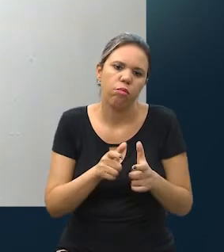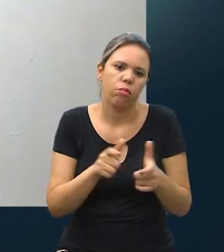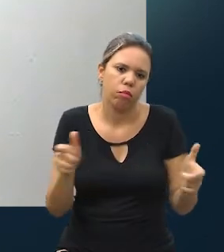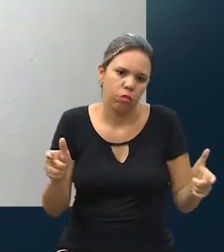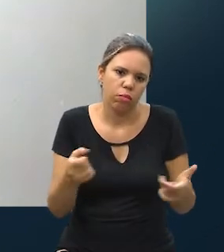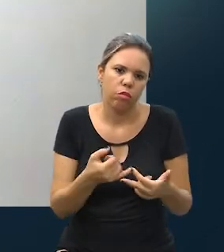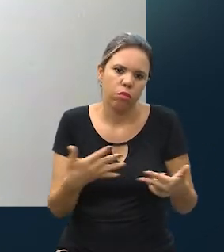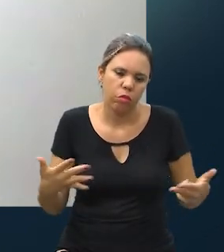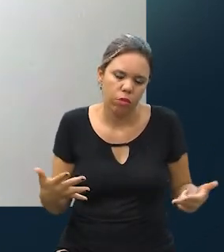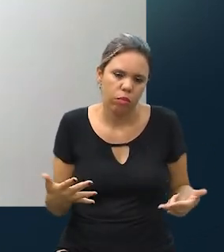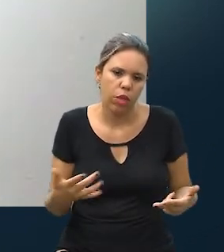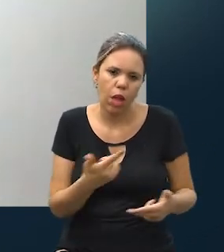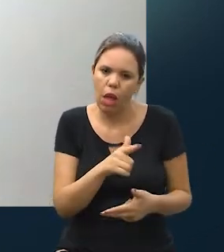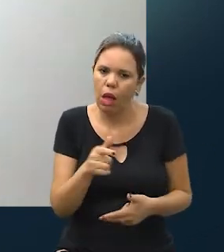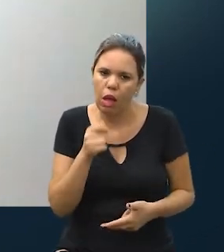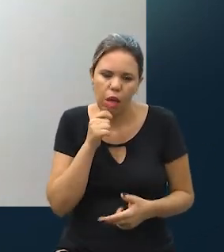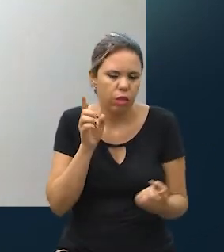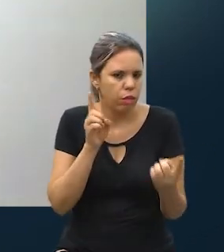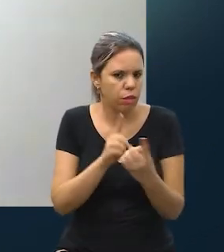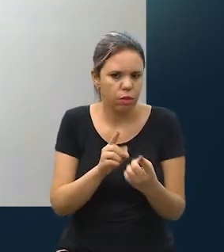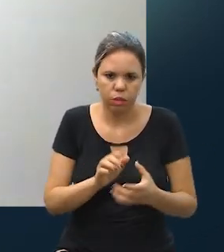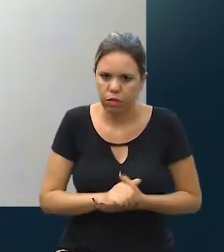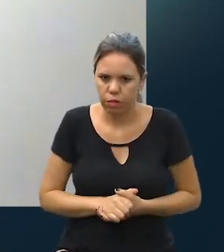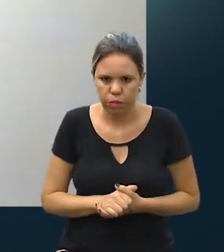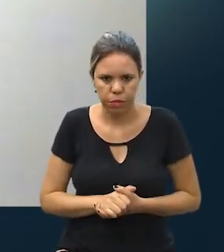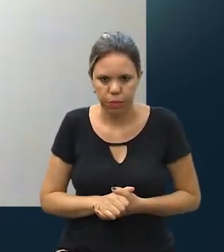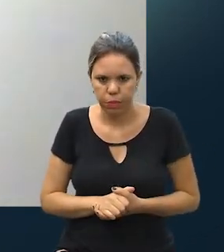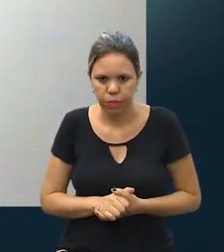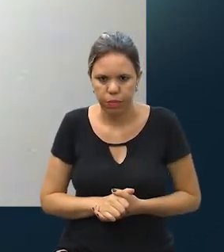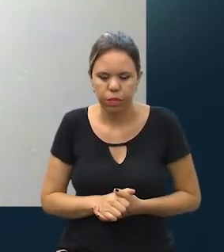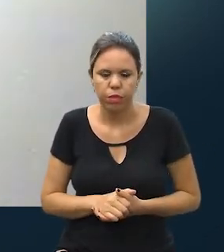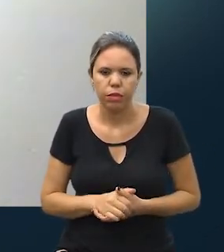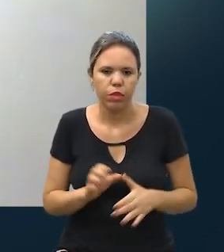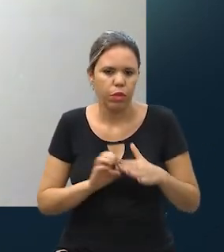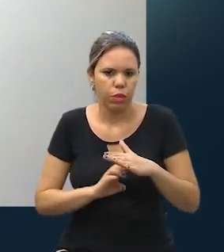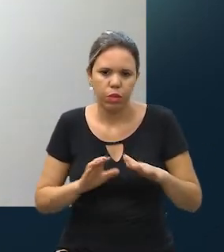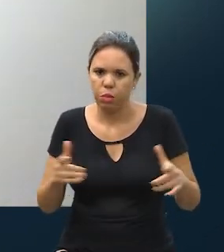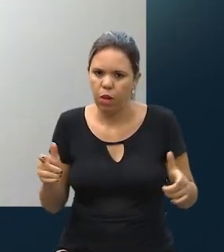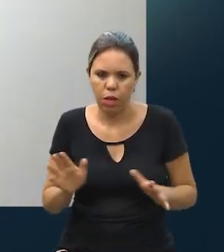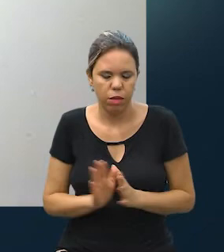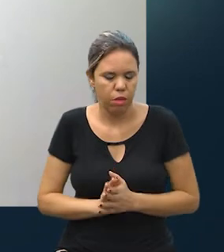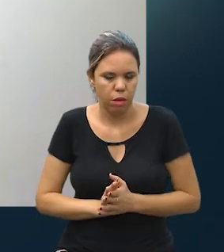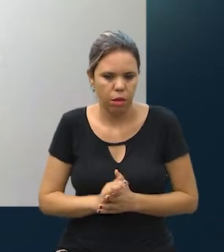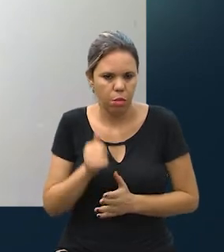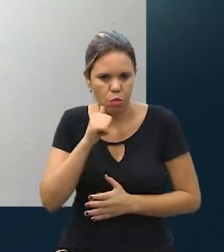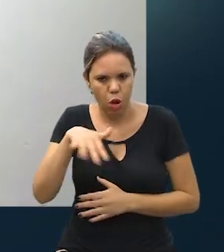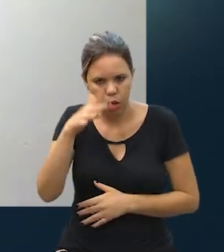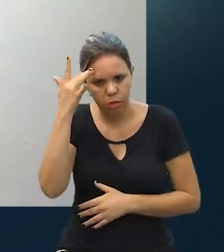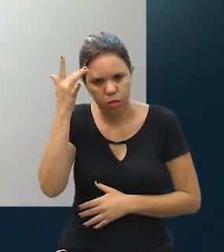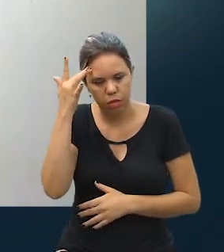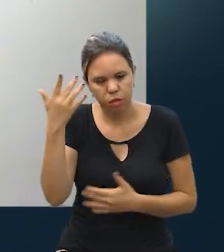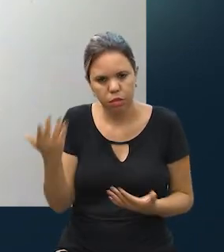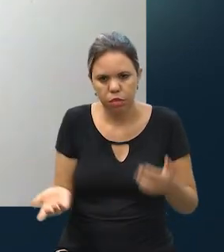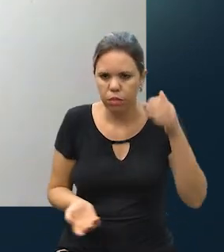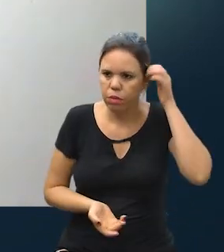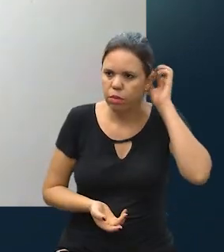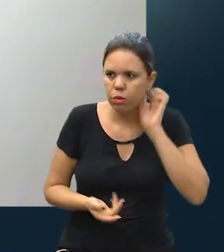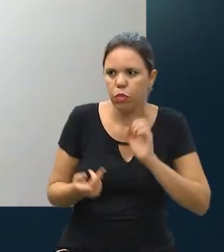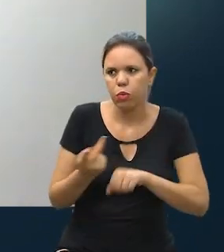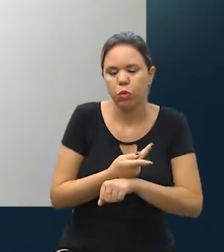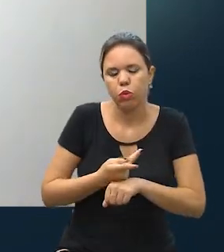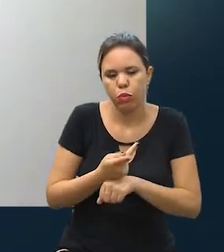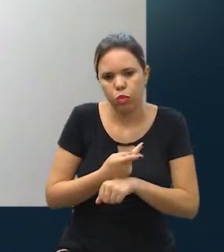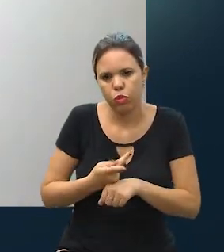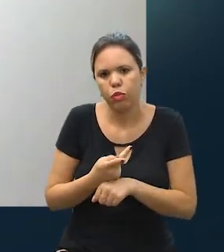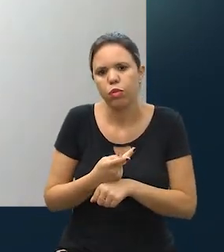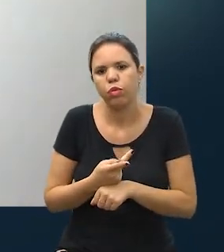grandes demandas que não são atendidas hoje por grandes empresas para as mulheres maduras. Então, elas procuram roupa,